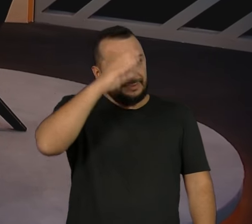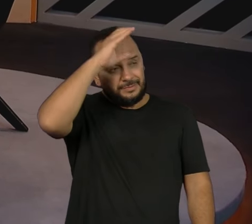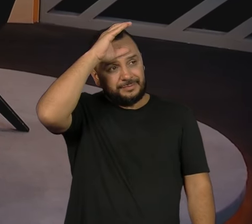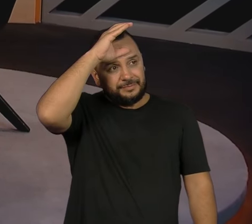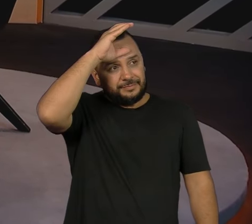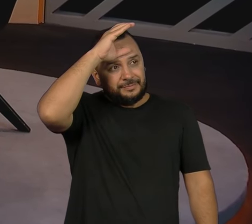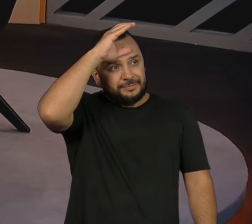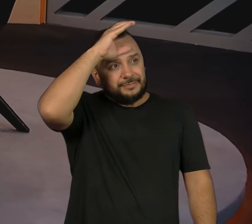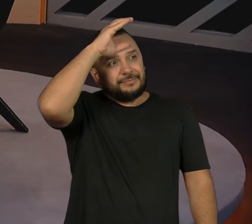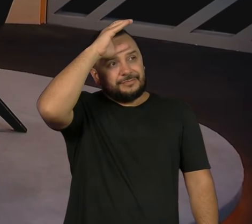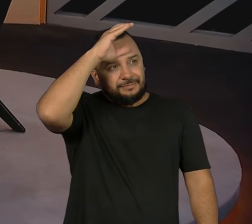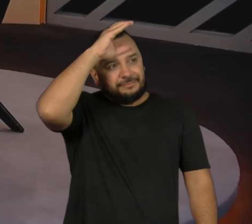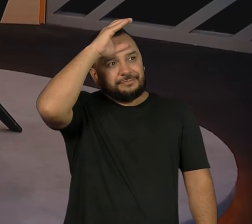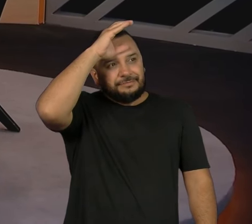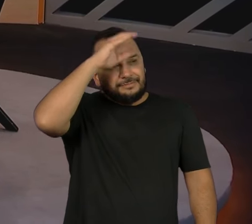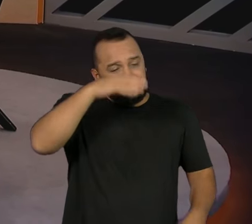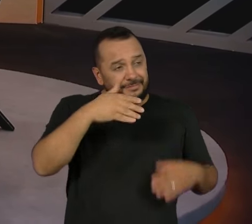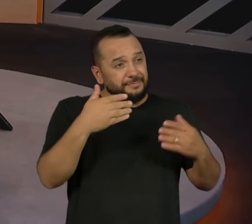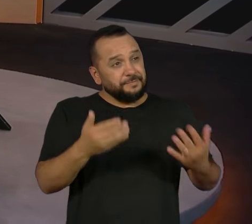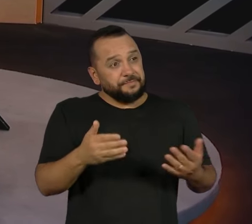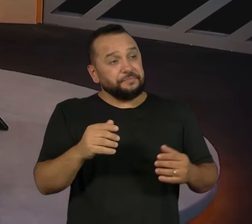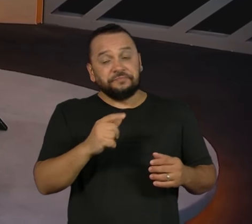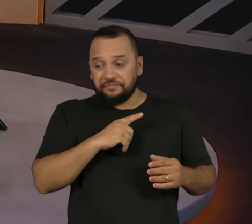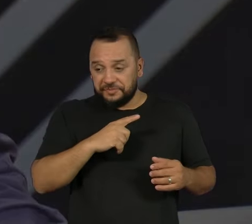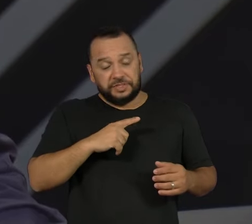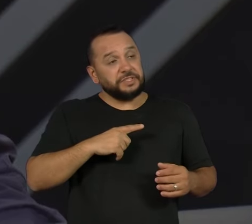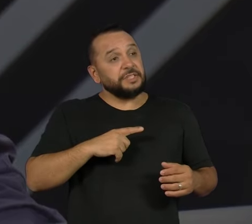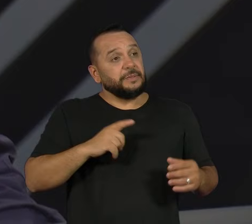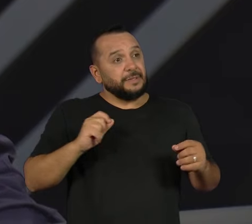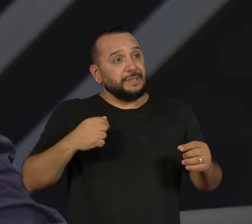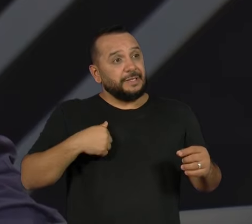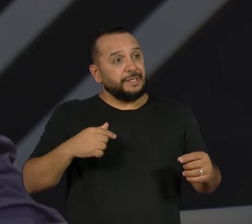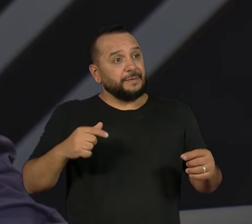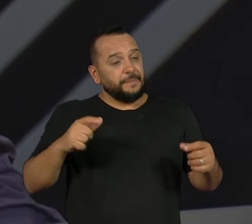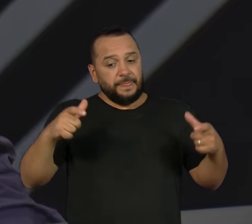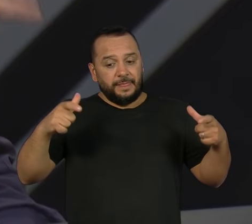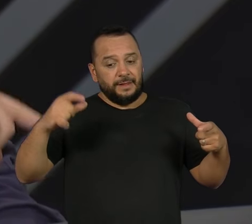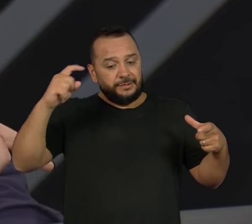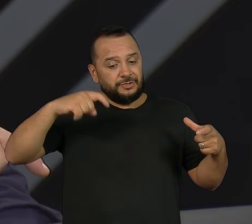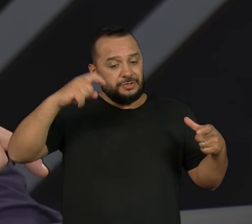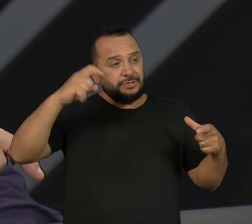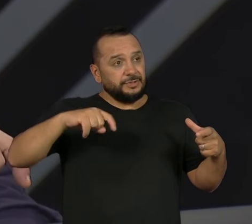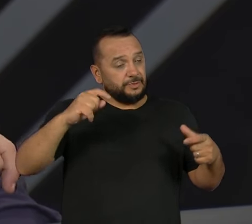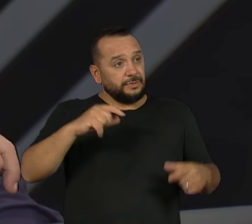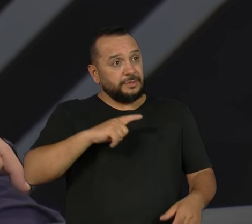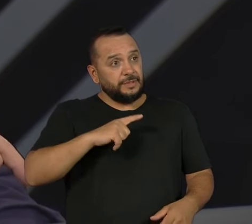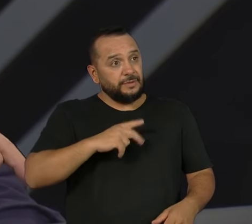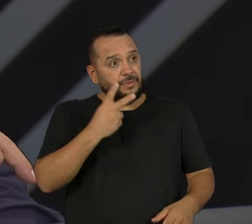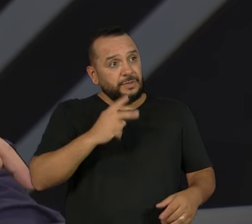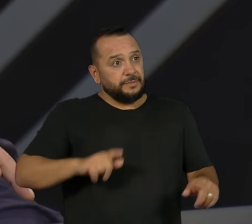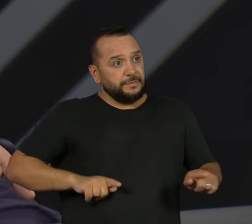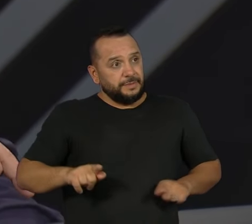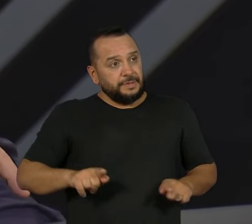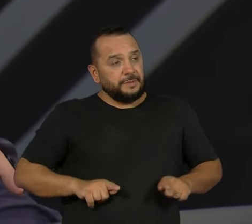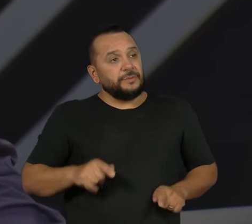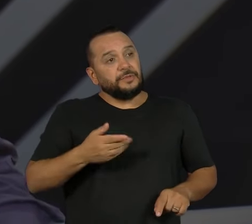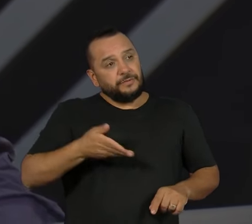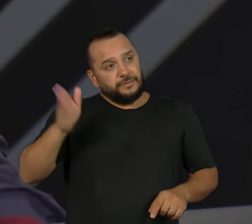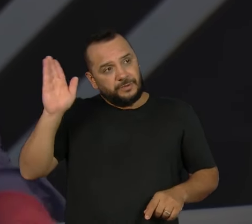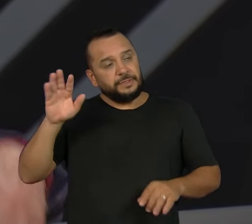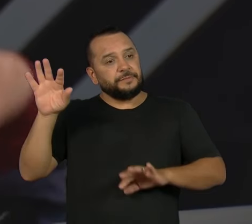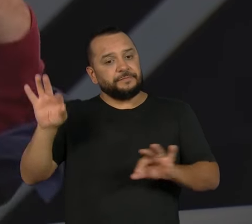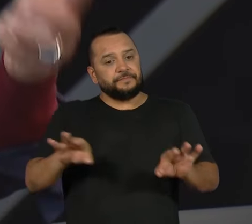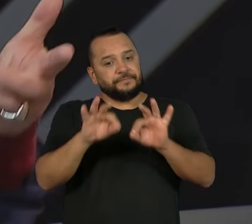né? E com coleção de discos. 2 primos meus foram para a Orquestra Sinfônica do